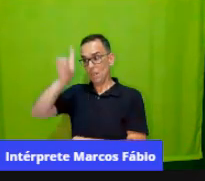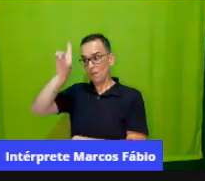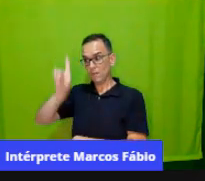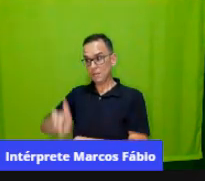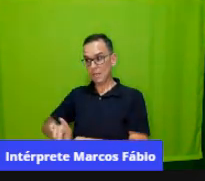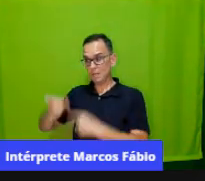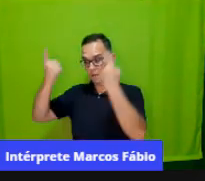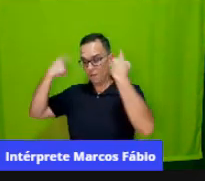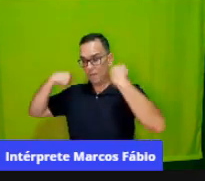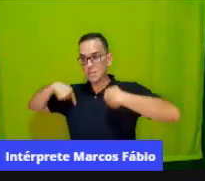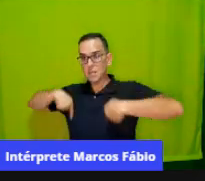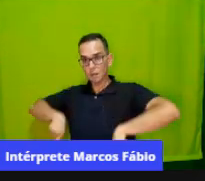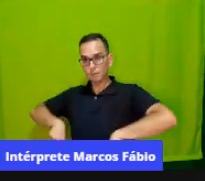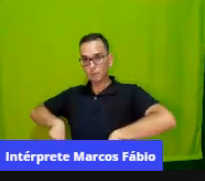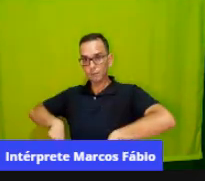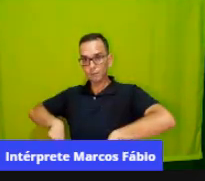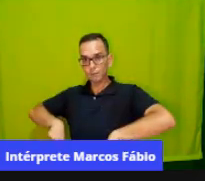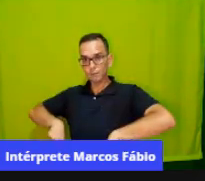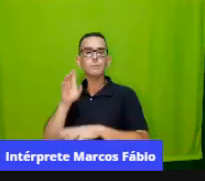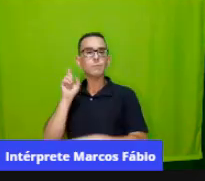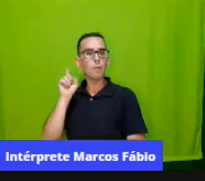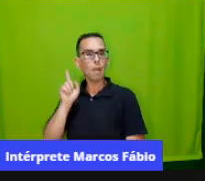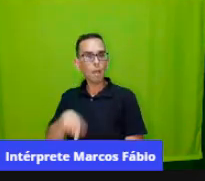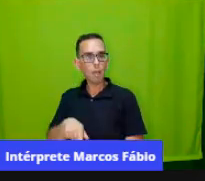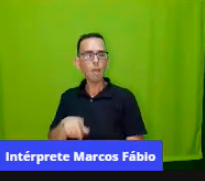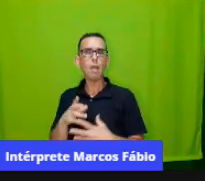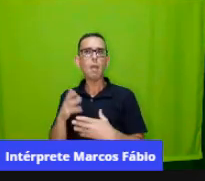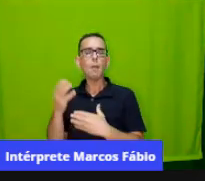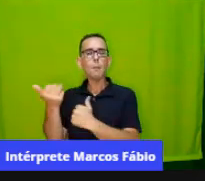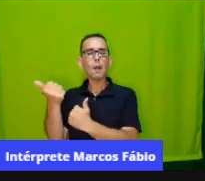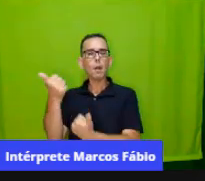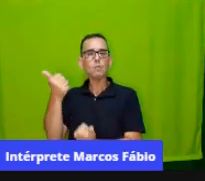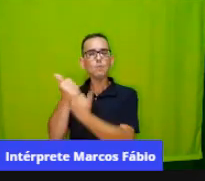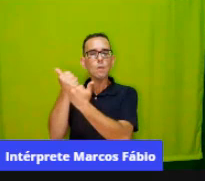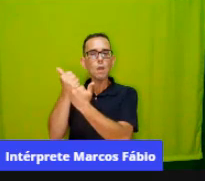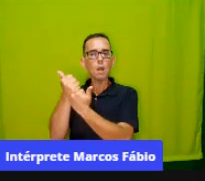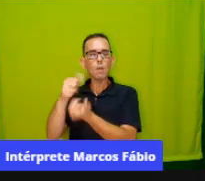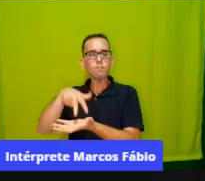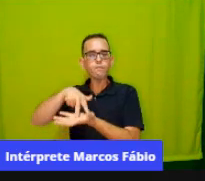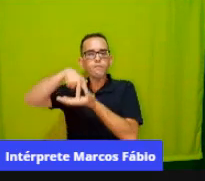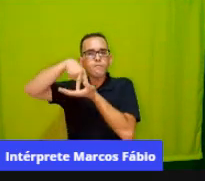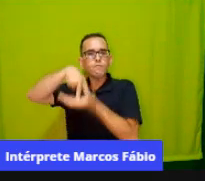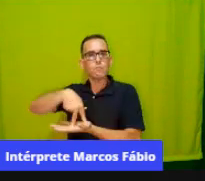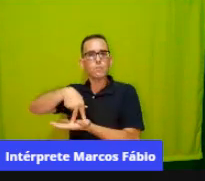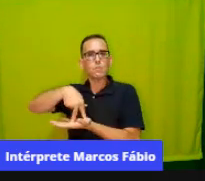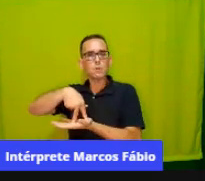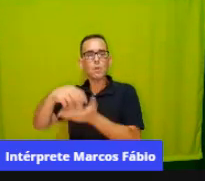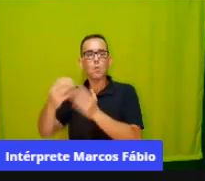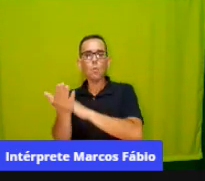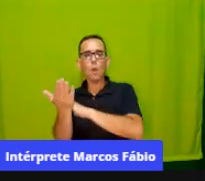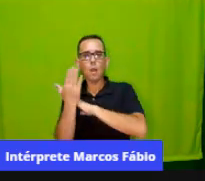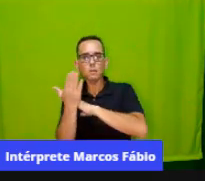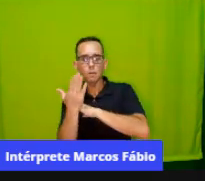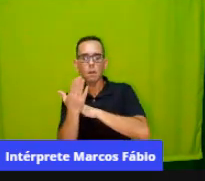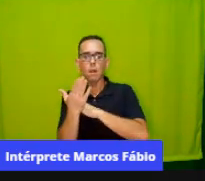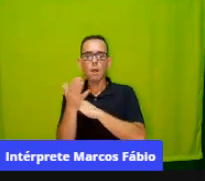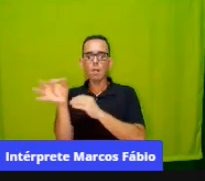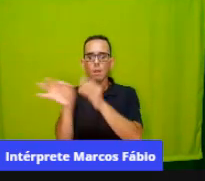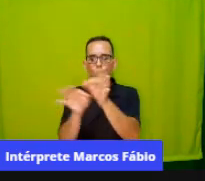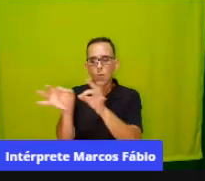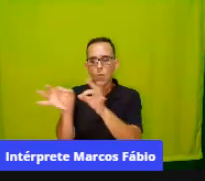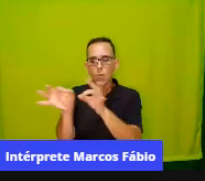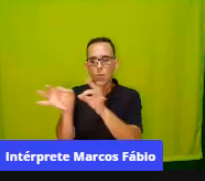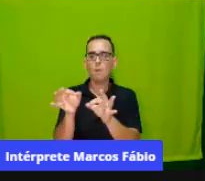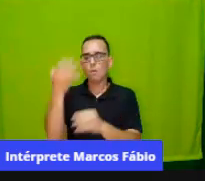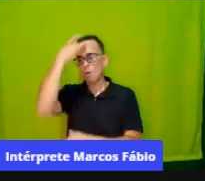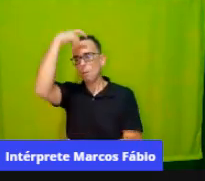física, a órtese, ela vem para sustentar, dar um auxílio na articulação dessa